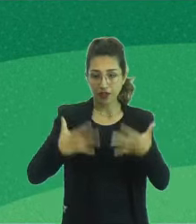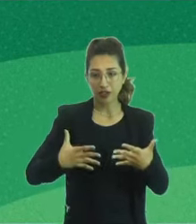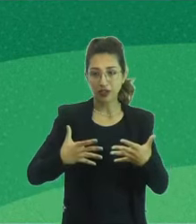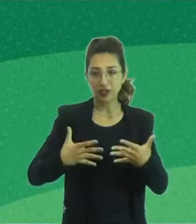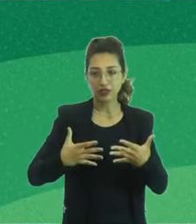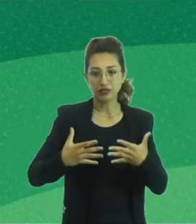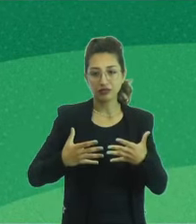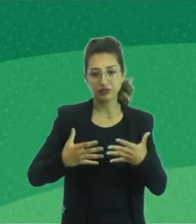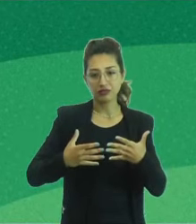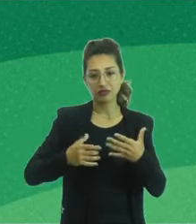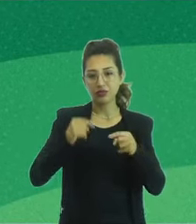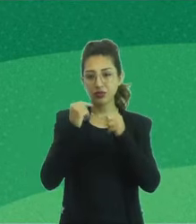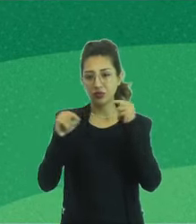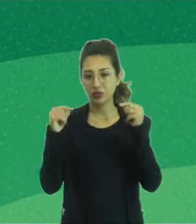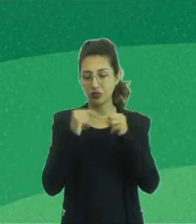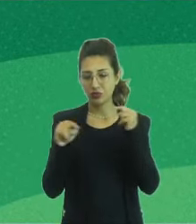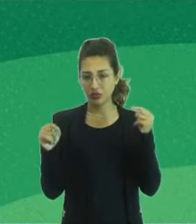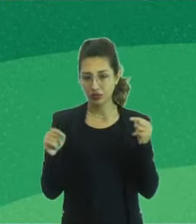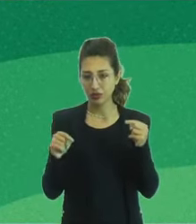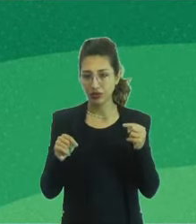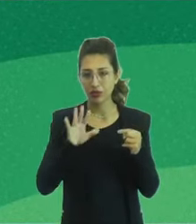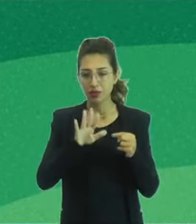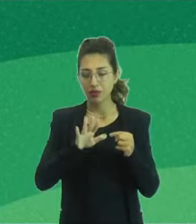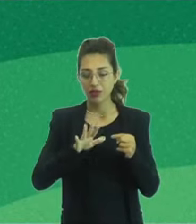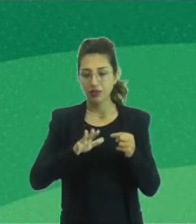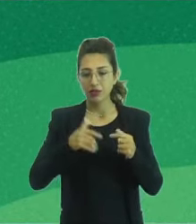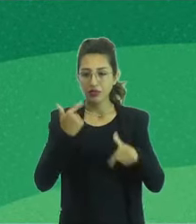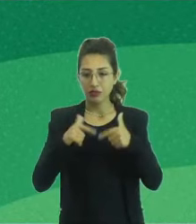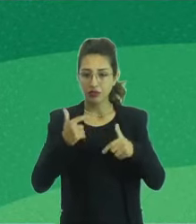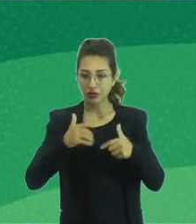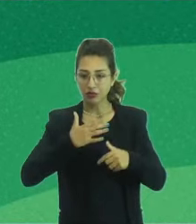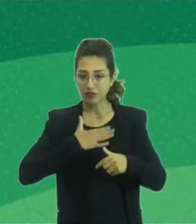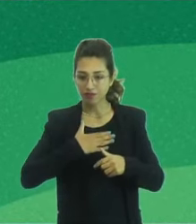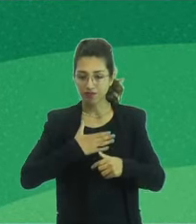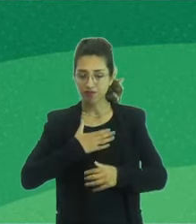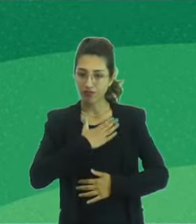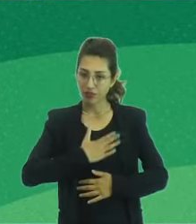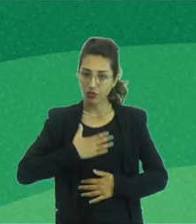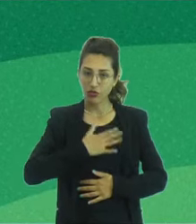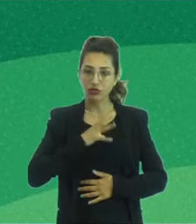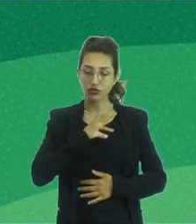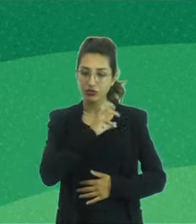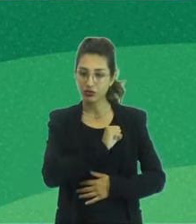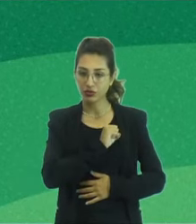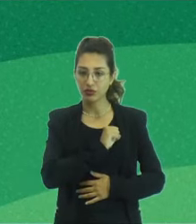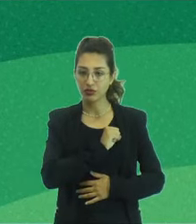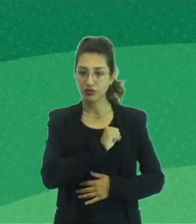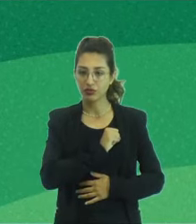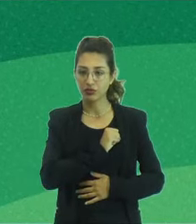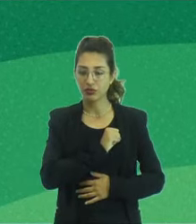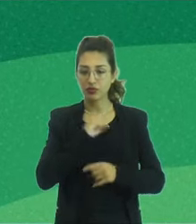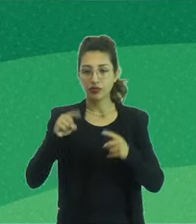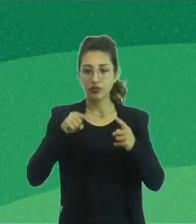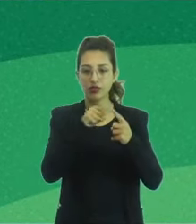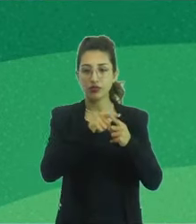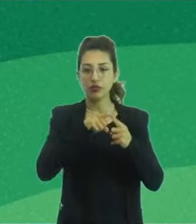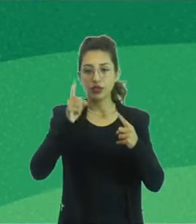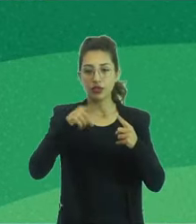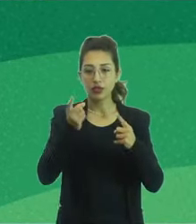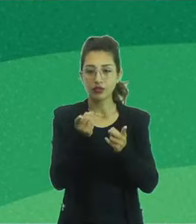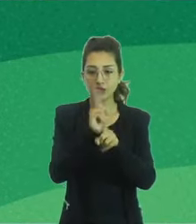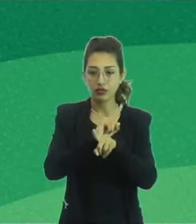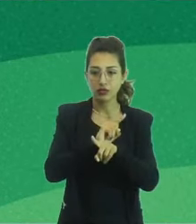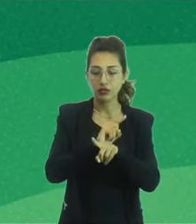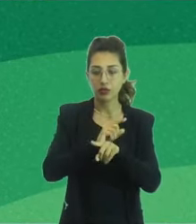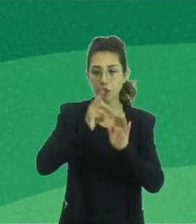relevante Só posso dizer que sinto muito amor pelo aquilo que eu faço e a minha ideia é fazer o inverso disso já que eu não posso falar